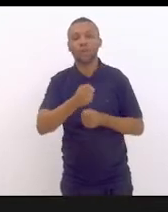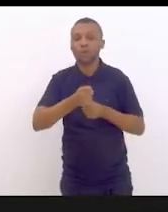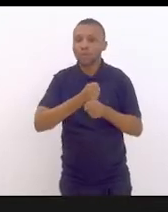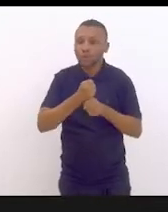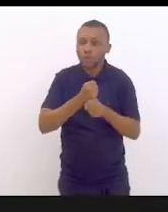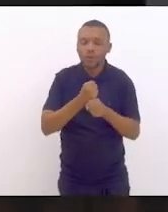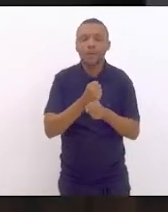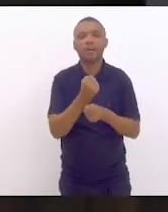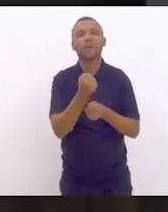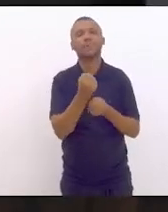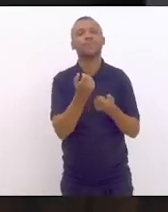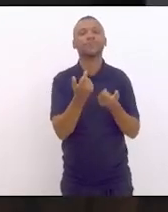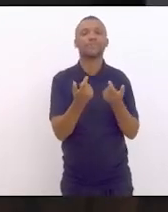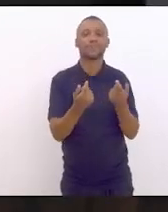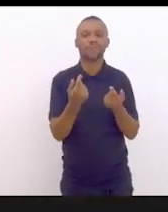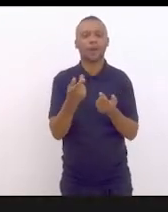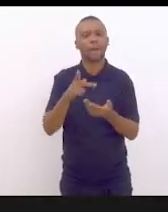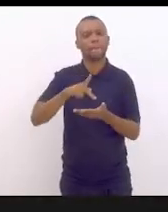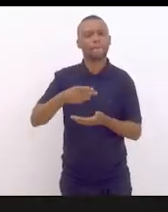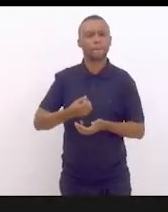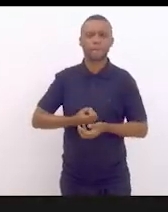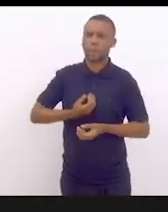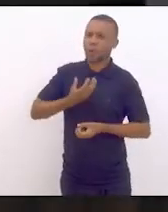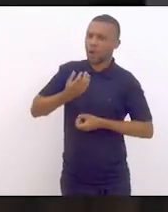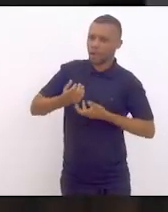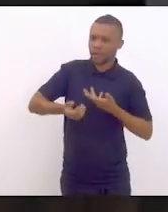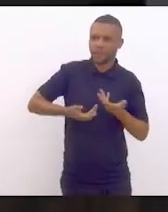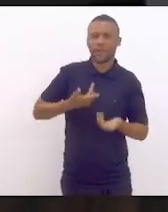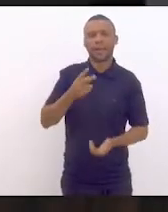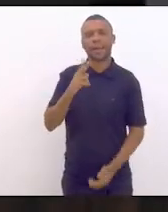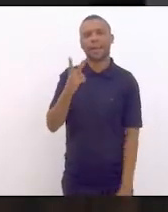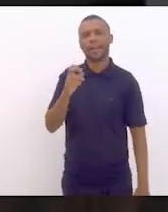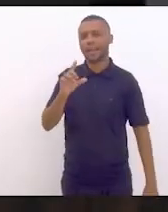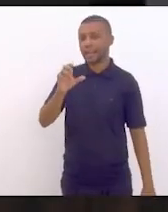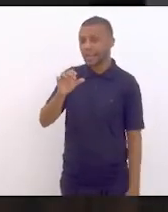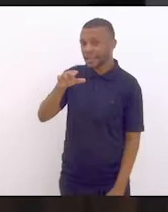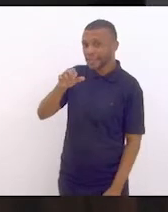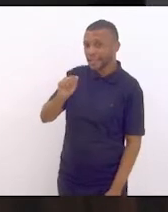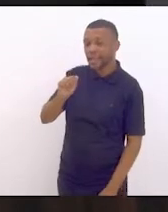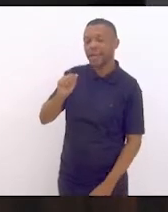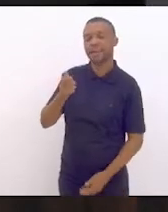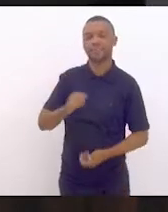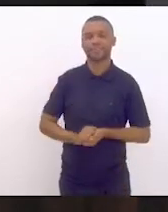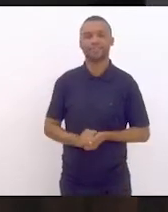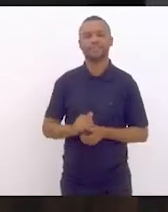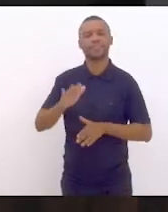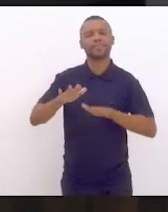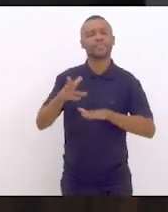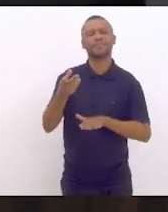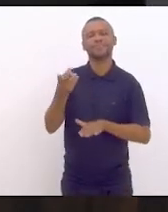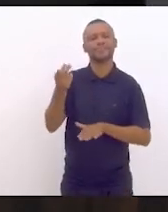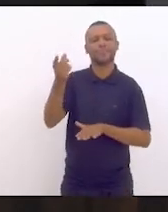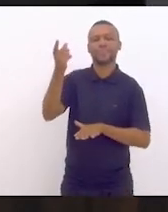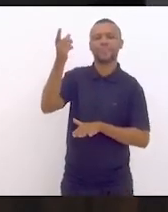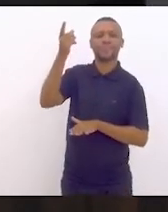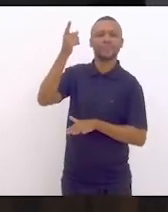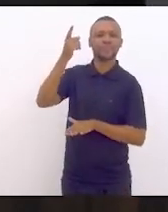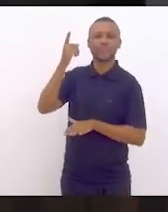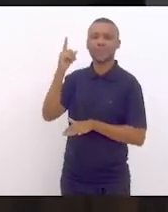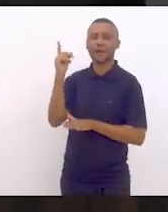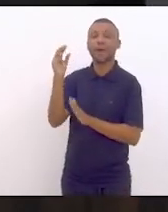fui para a escola Sérgio de cadete, não é? Da Força Aérea. Helena? Talvez um dia, por